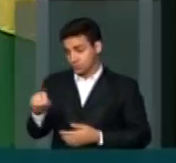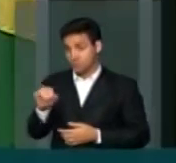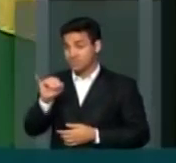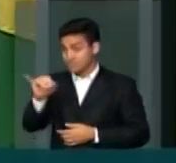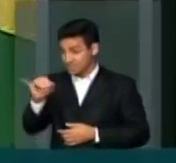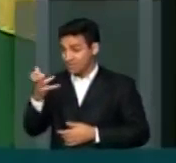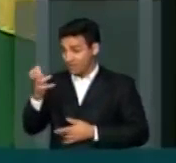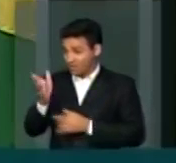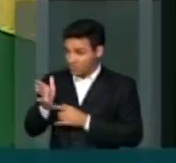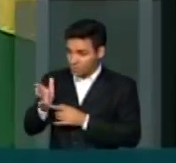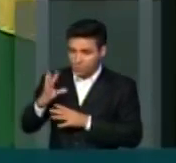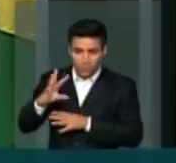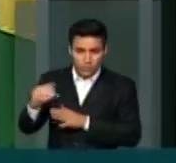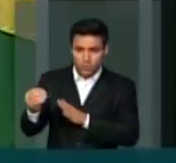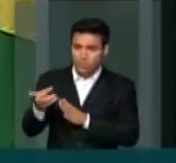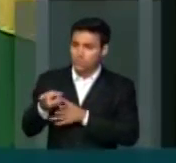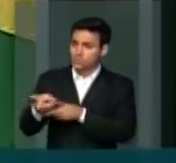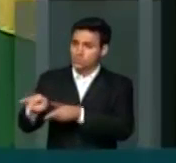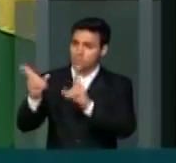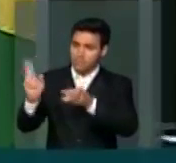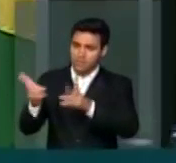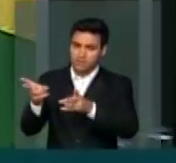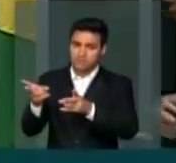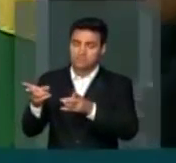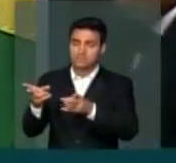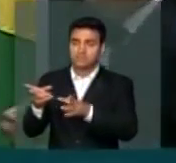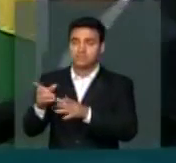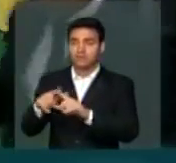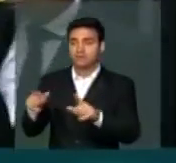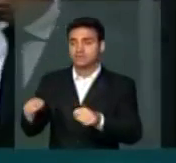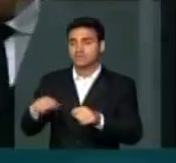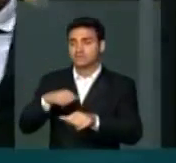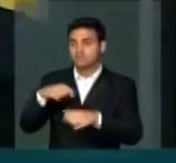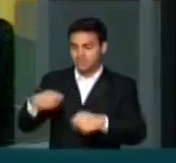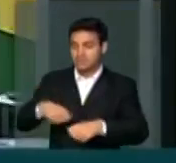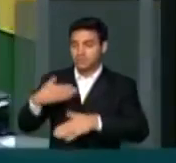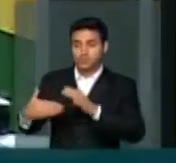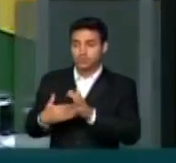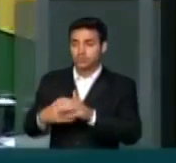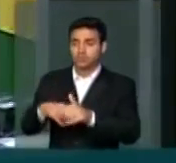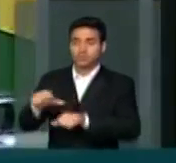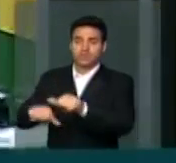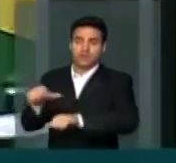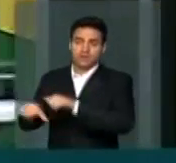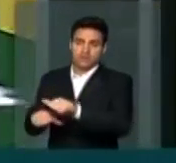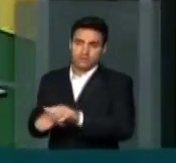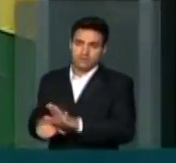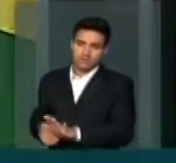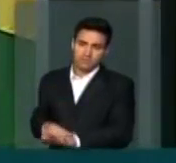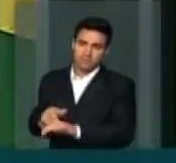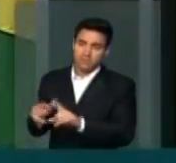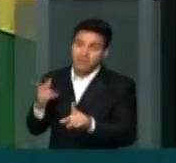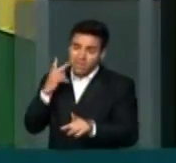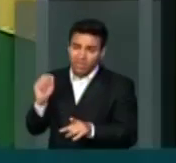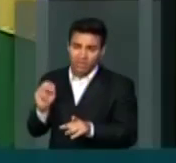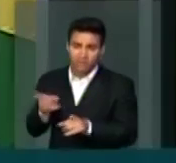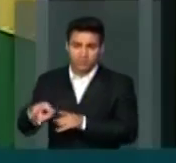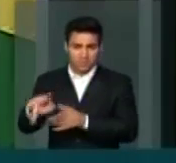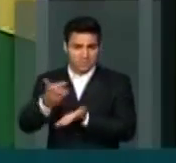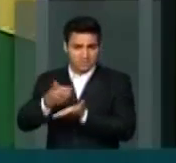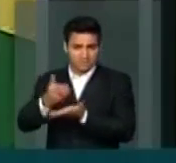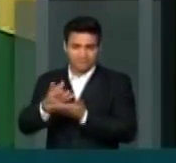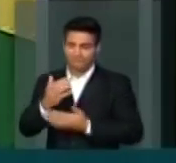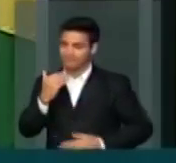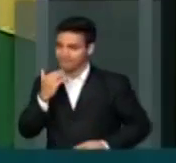tudo continue como está, é preciso que tudo mude. Não, senhor presidente, senhoras e senhores deputados,